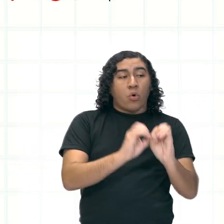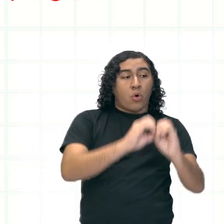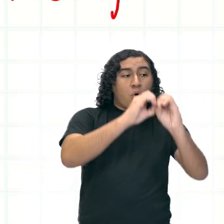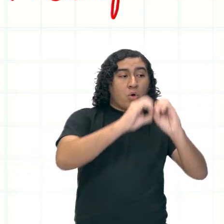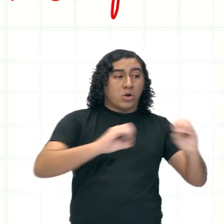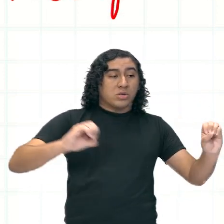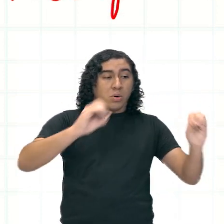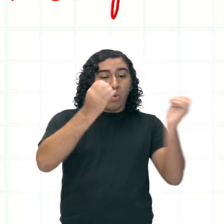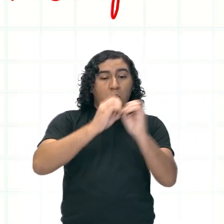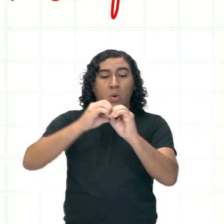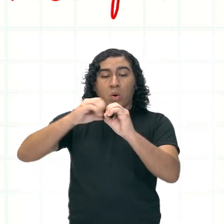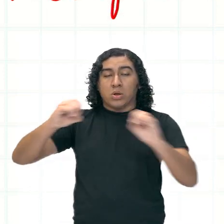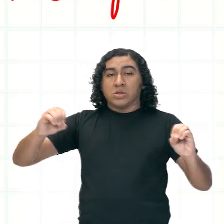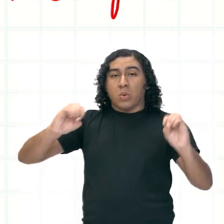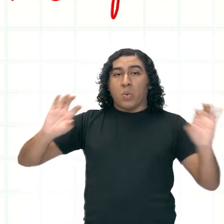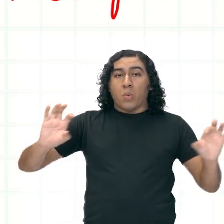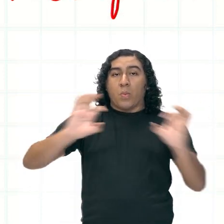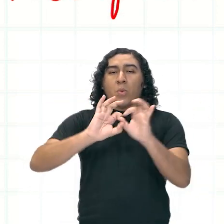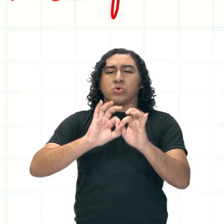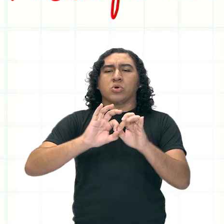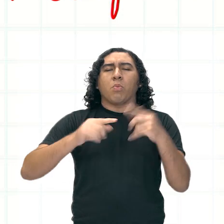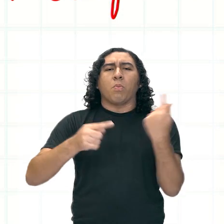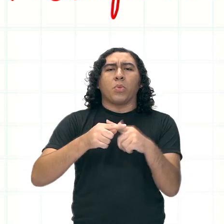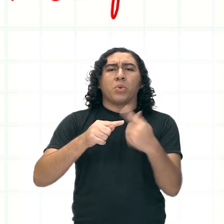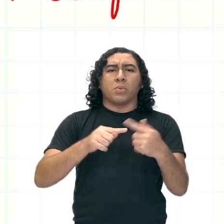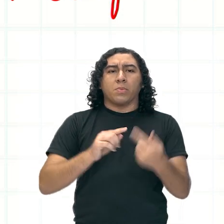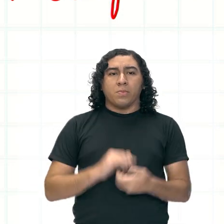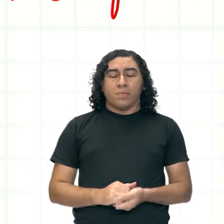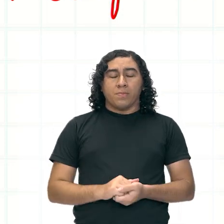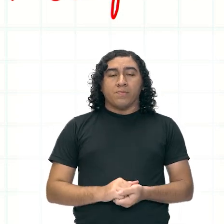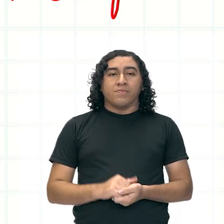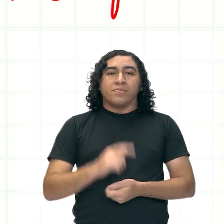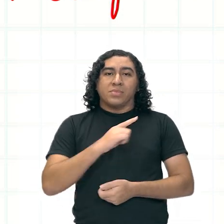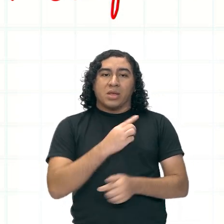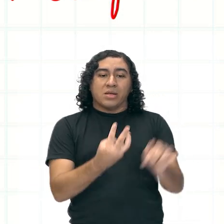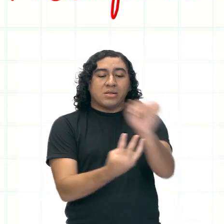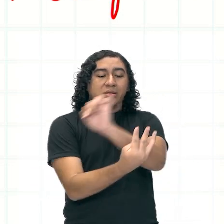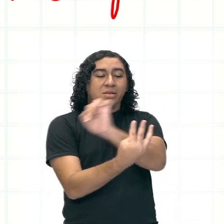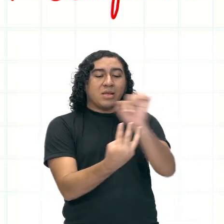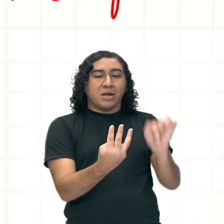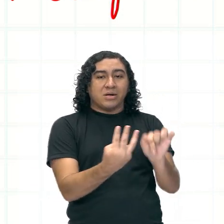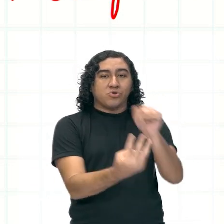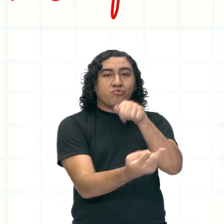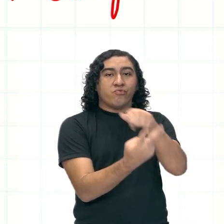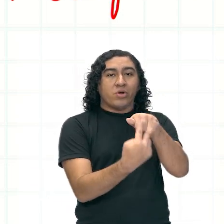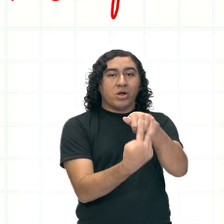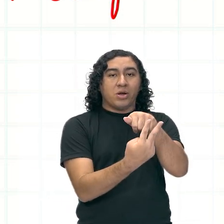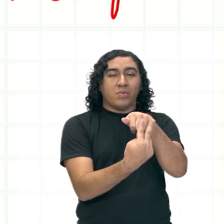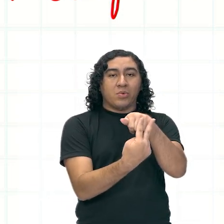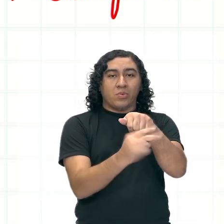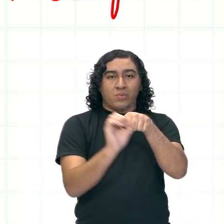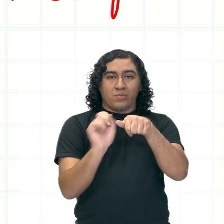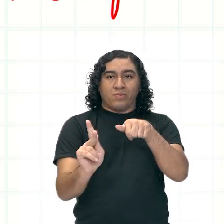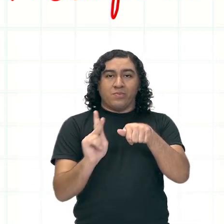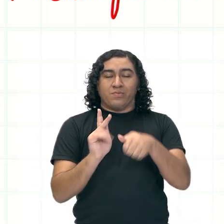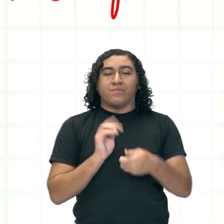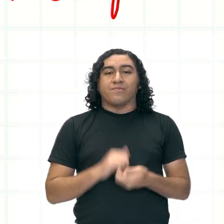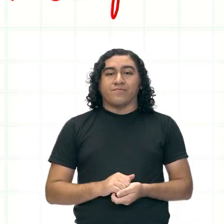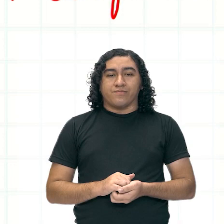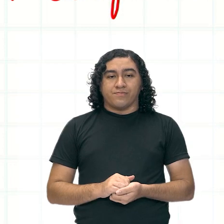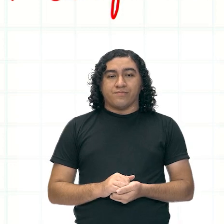período composto. Composto por quê? Porque possui 3 orações,